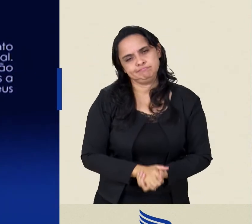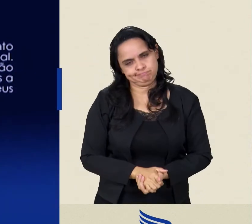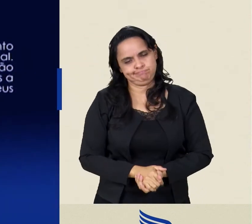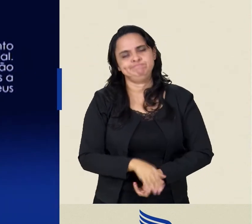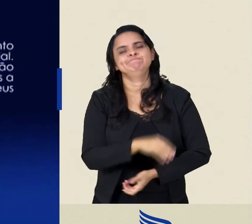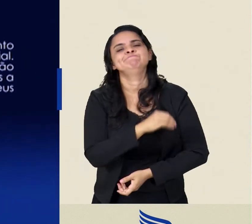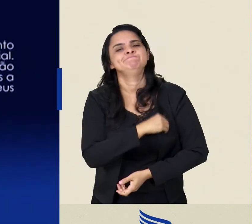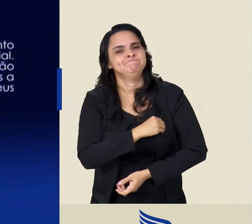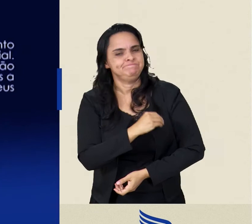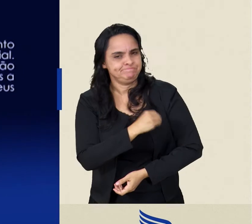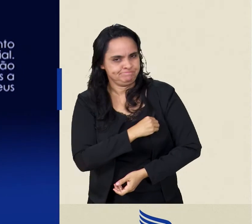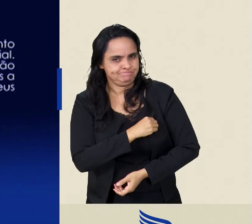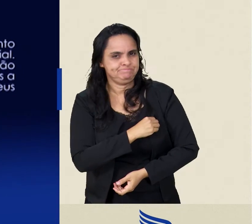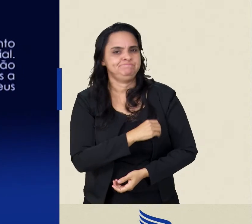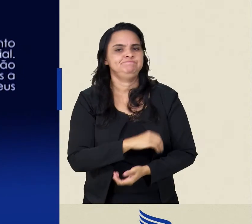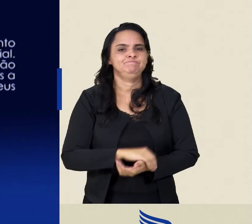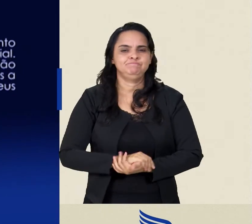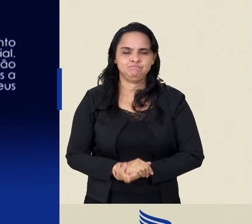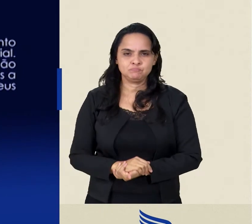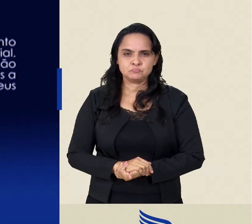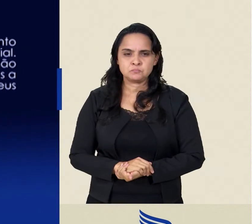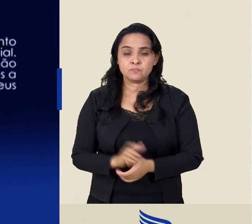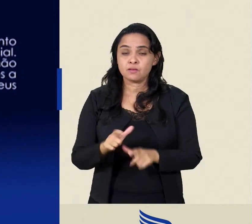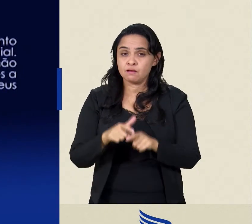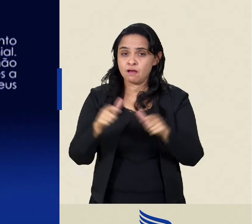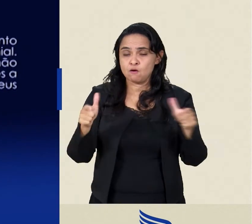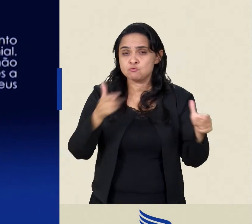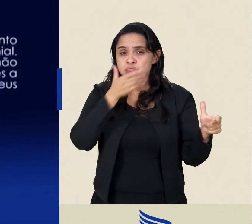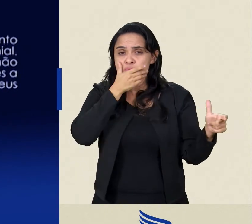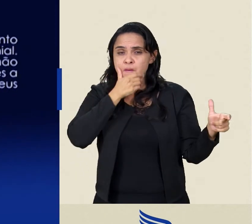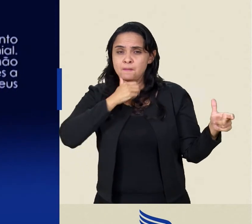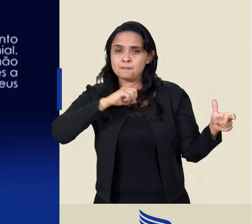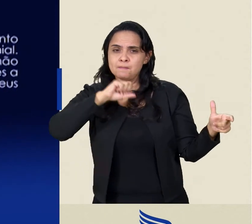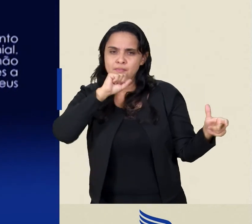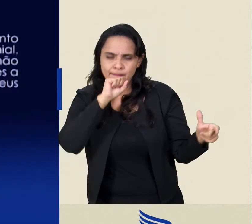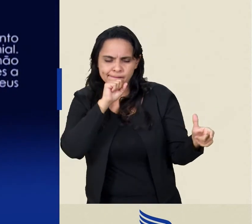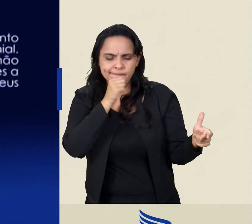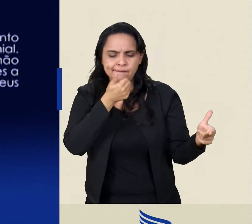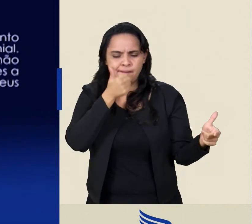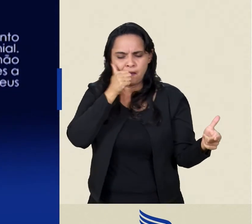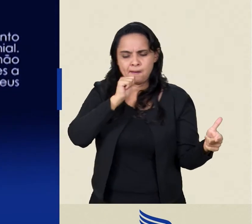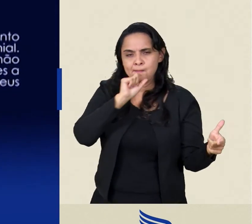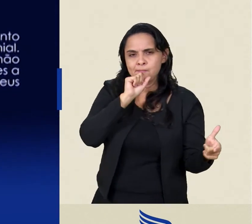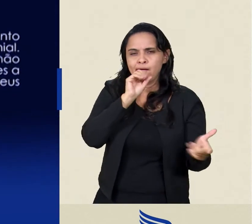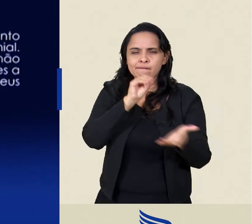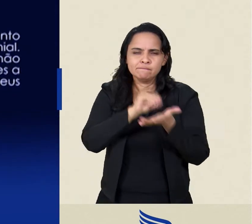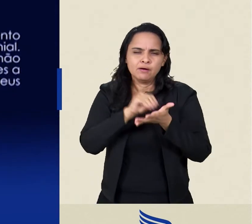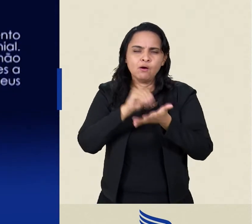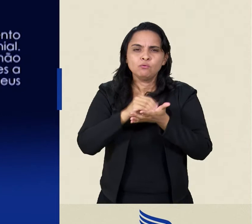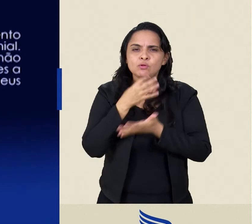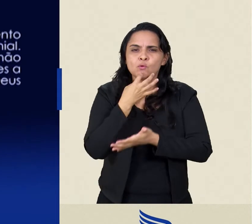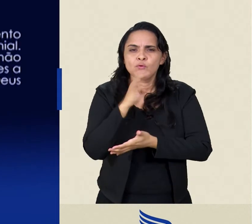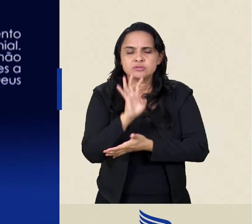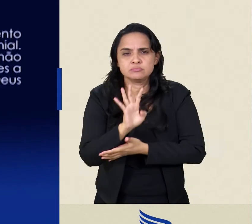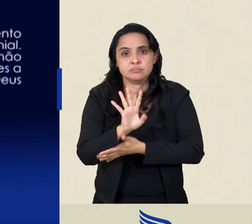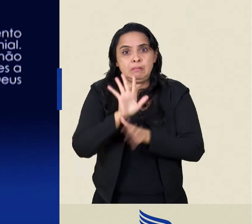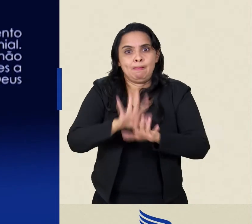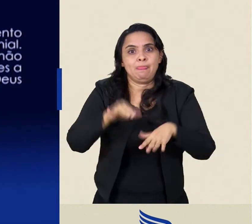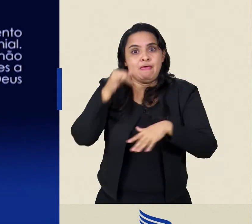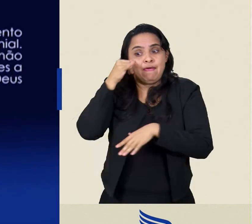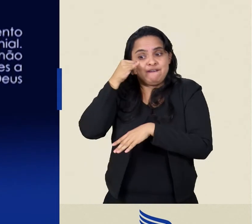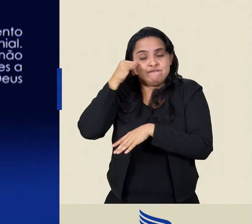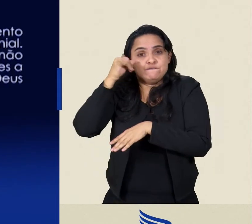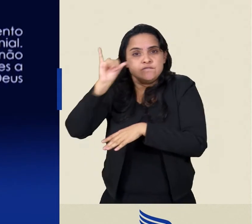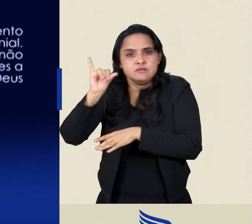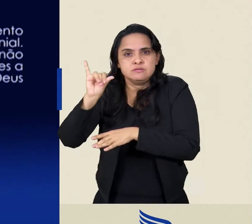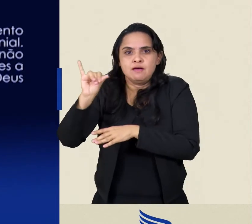Muitos pais não obtêm o conhecimento que deviam em sua vida matrimonial. Não se guardam para que Satanás não